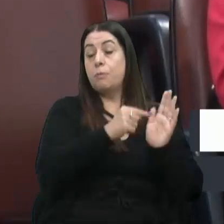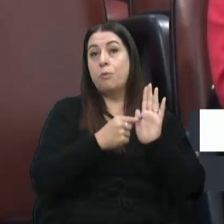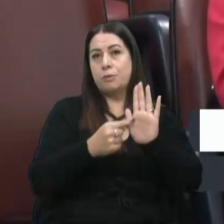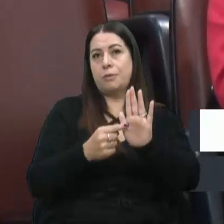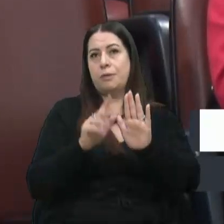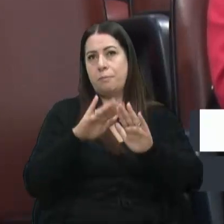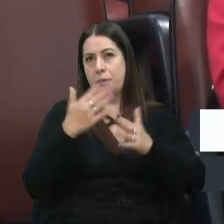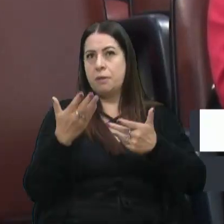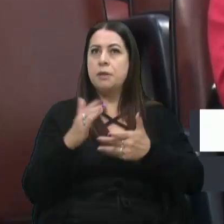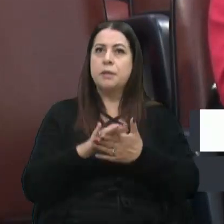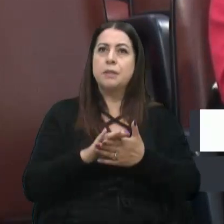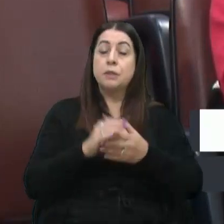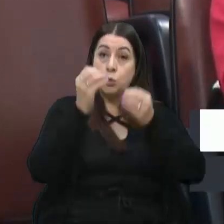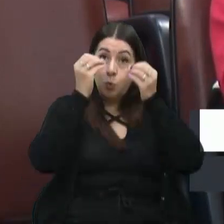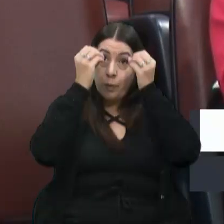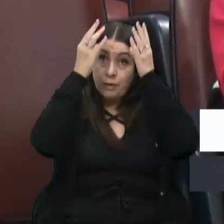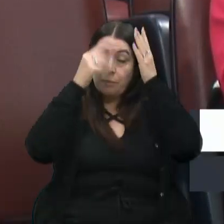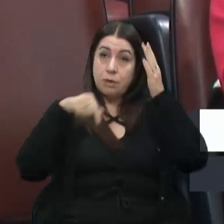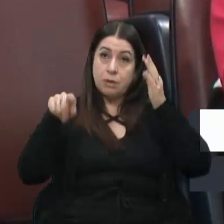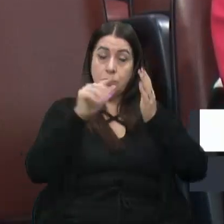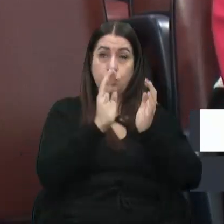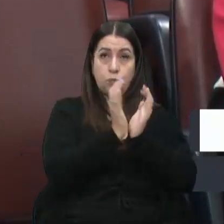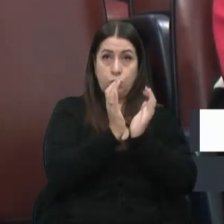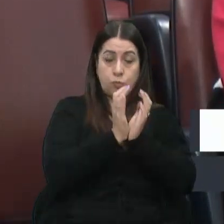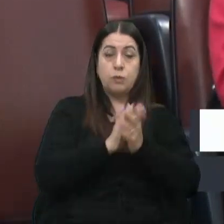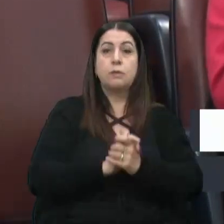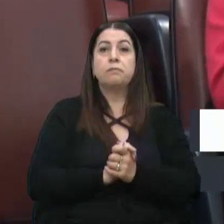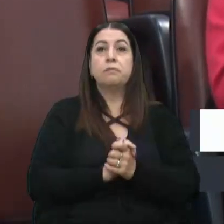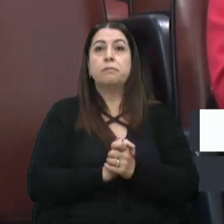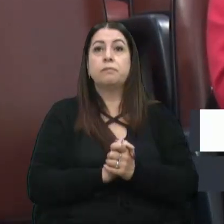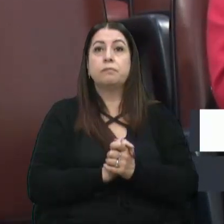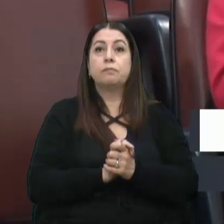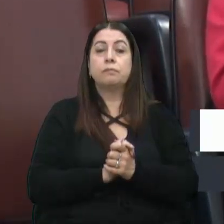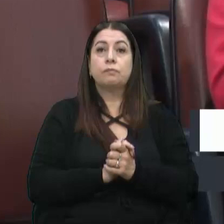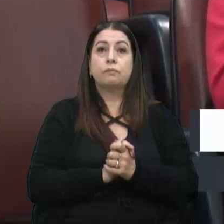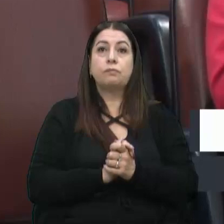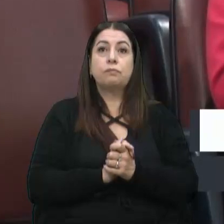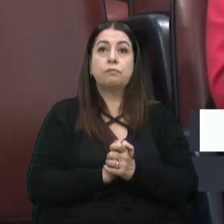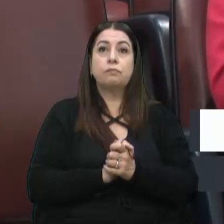mais conhecimento aos nossos colegas